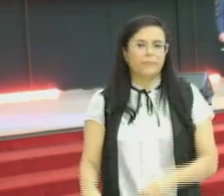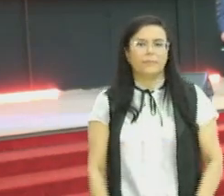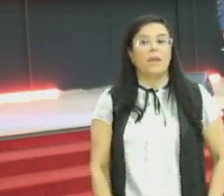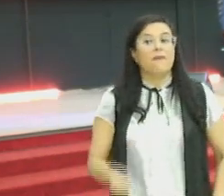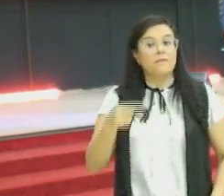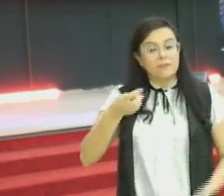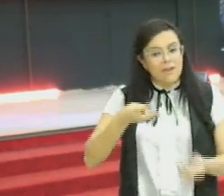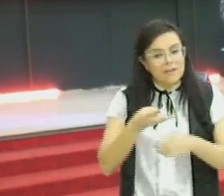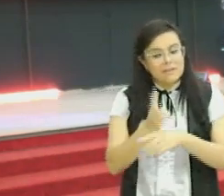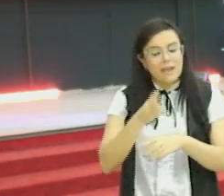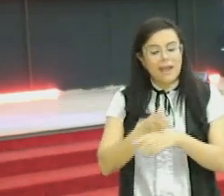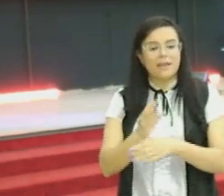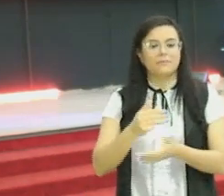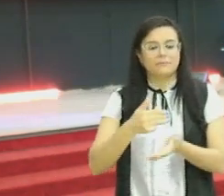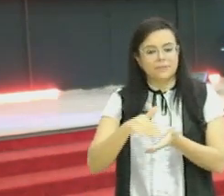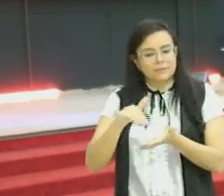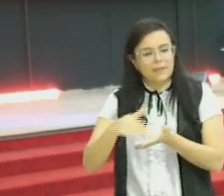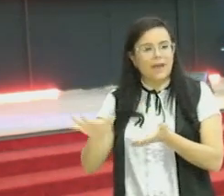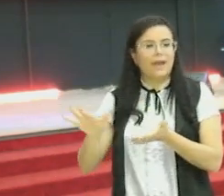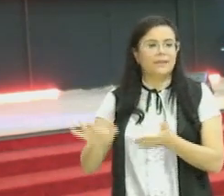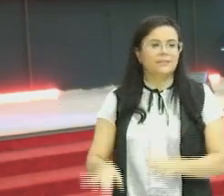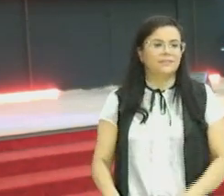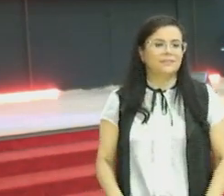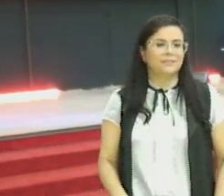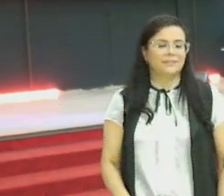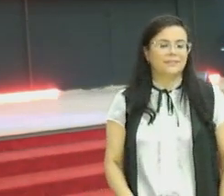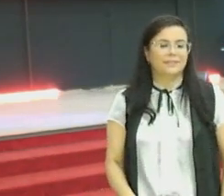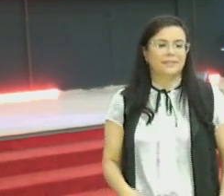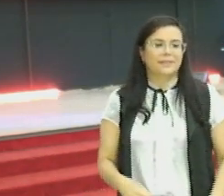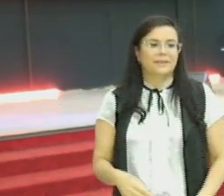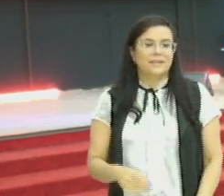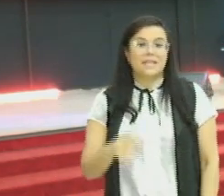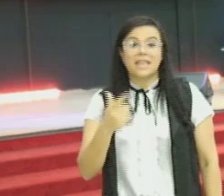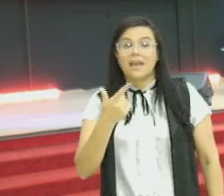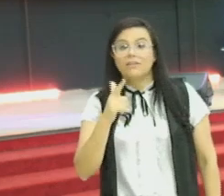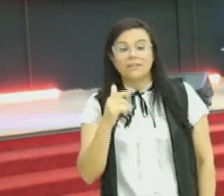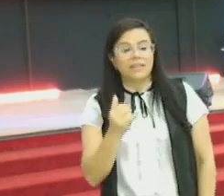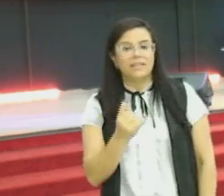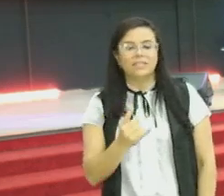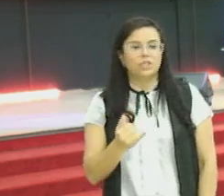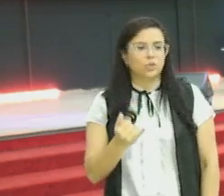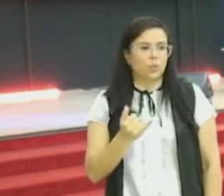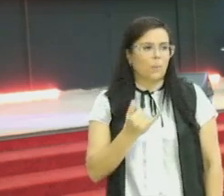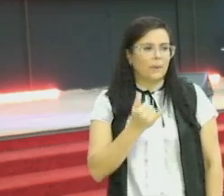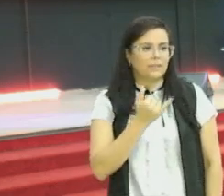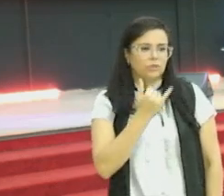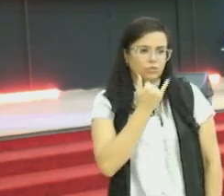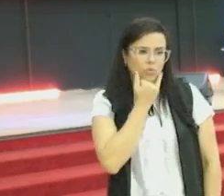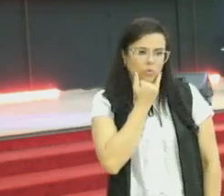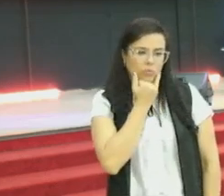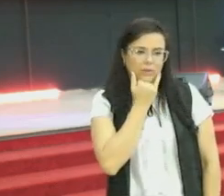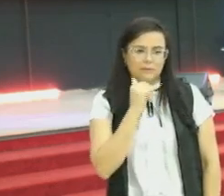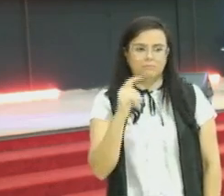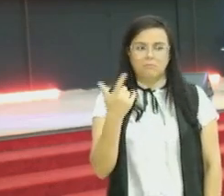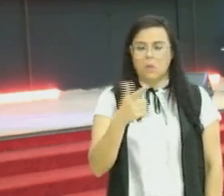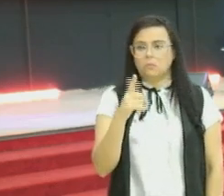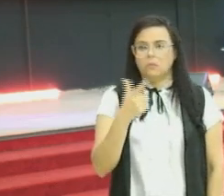WhatsApp, mande um e-mail. Nós não temos desculpa para não perdoar.